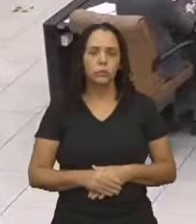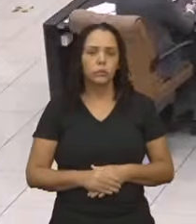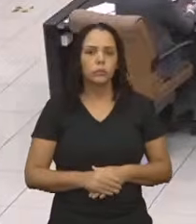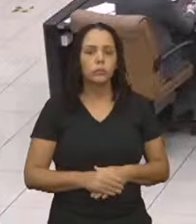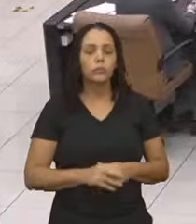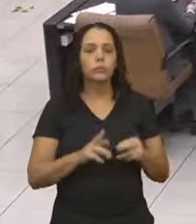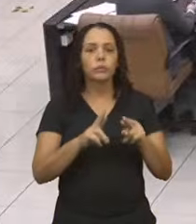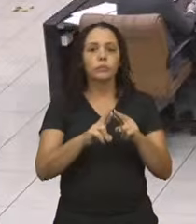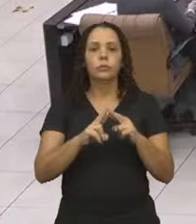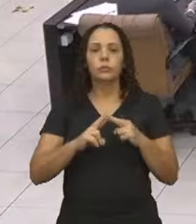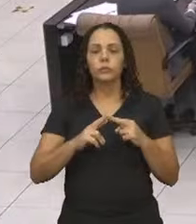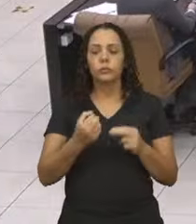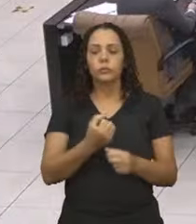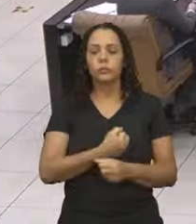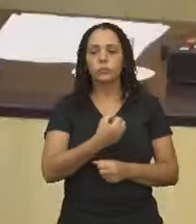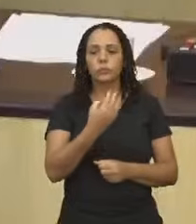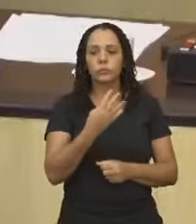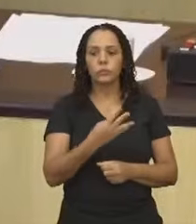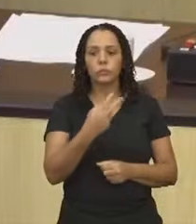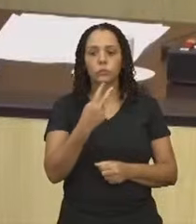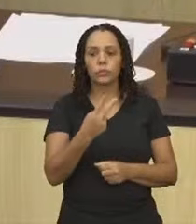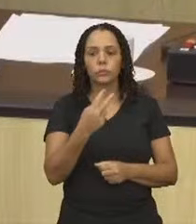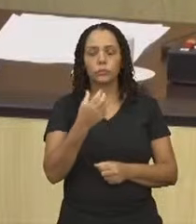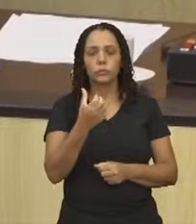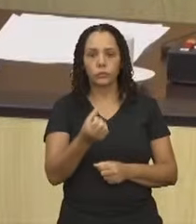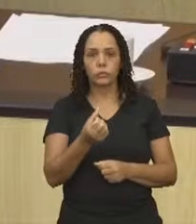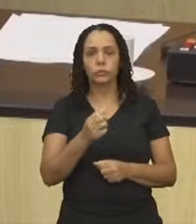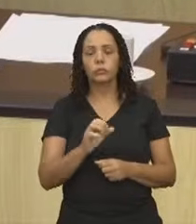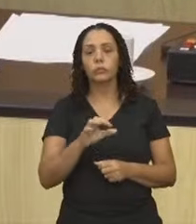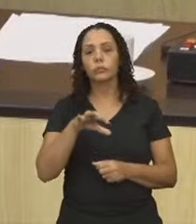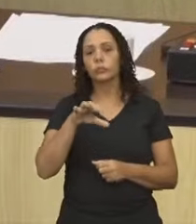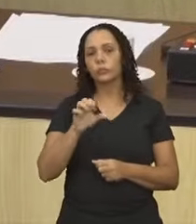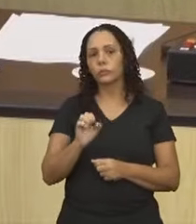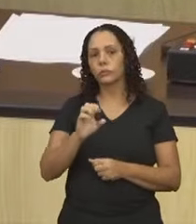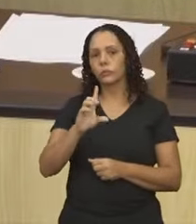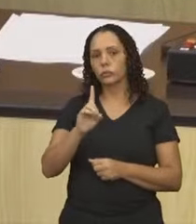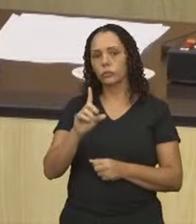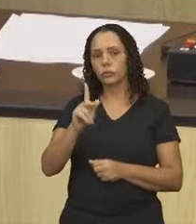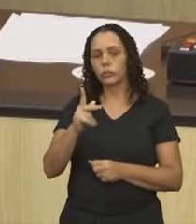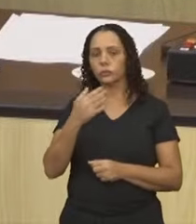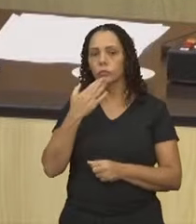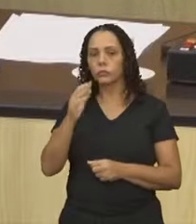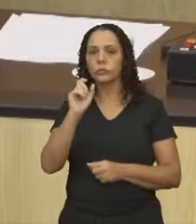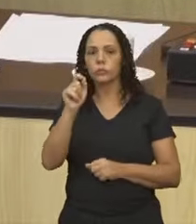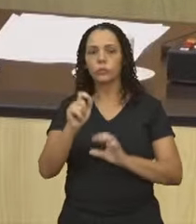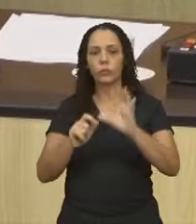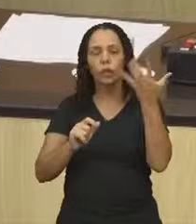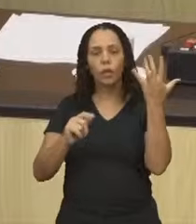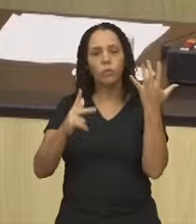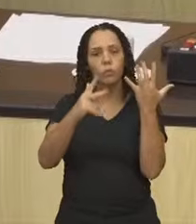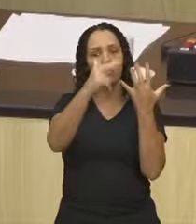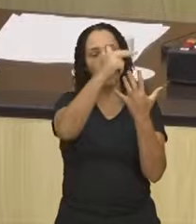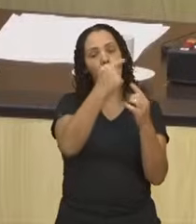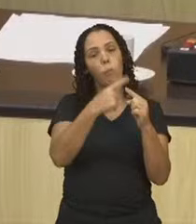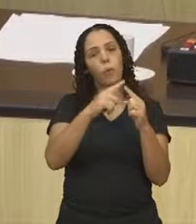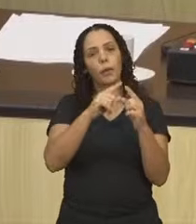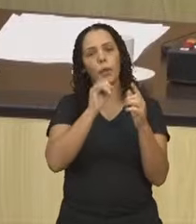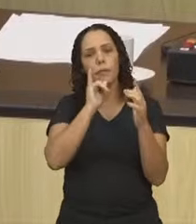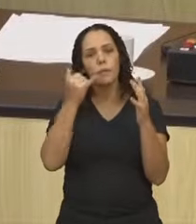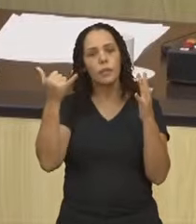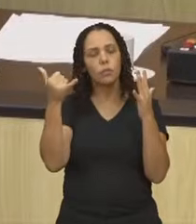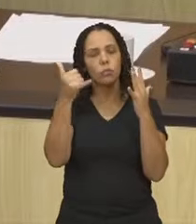Requerimento 426, a EDP, solicitando poda das árvores com galhos encostando na fiação